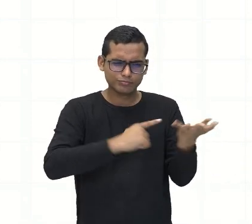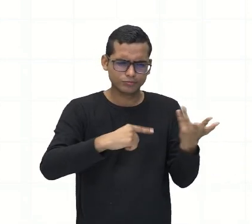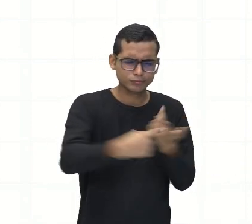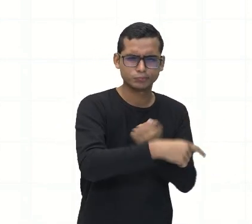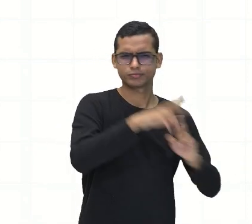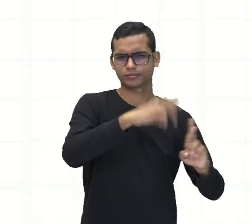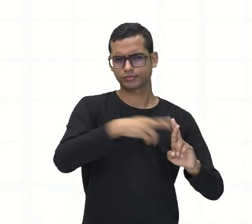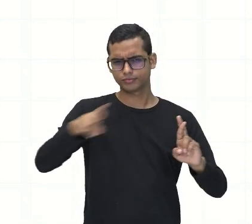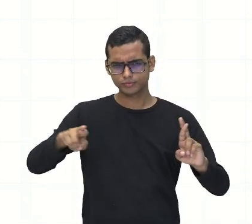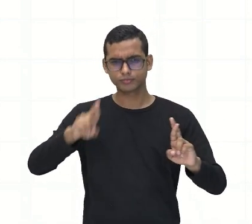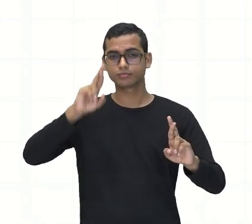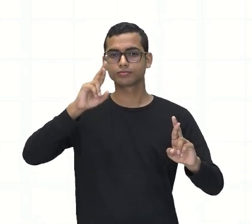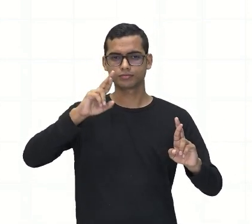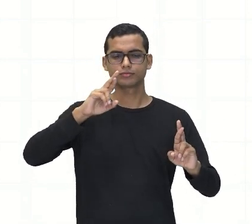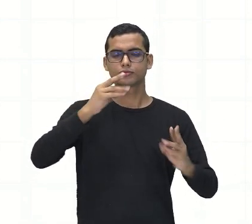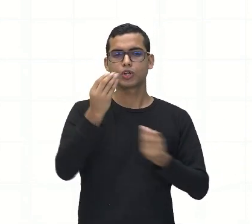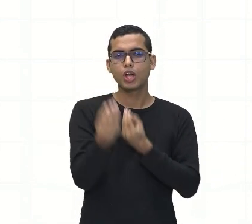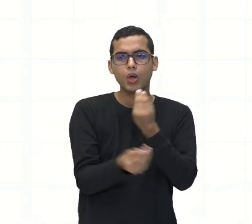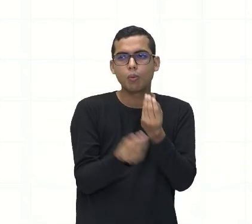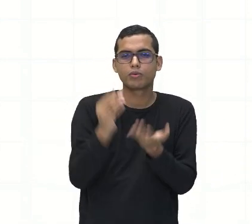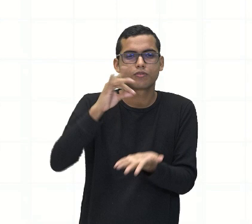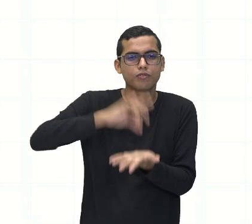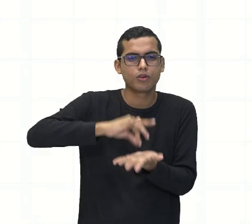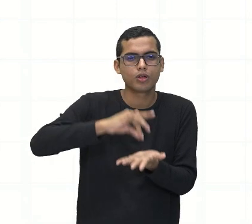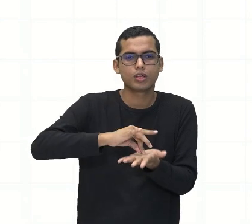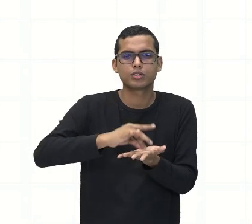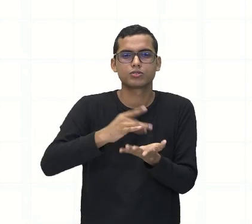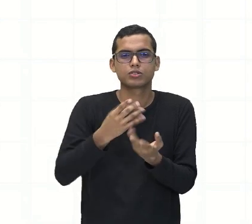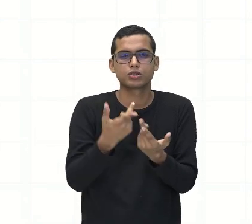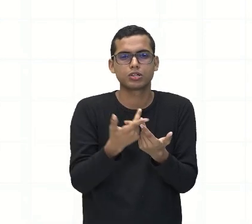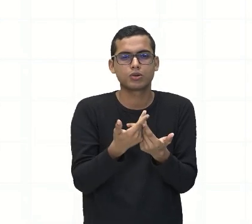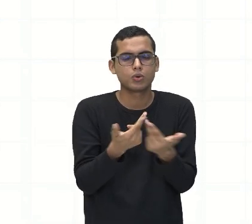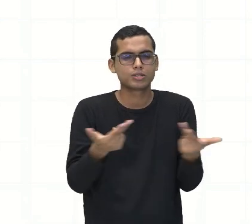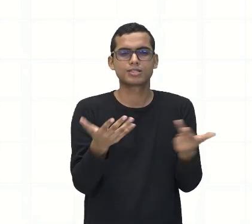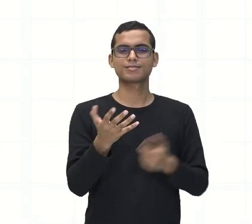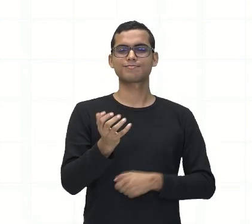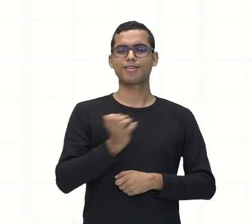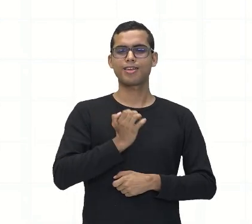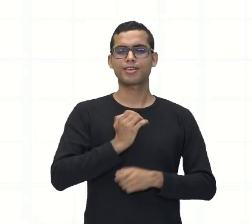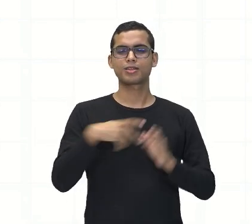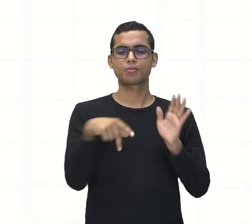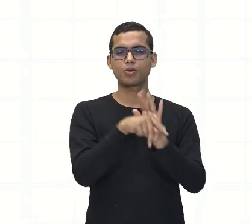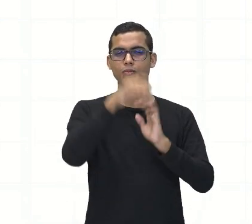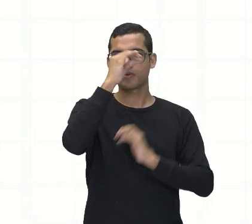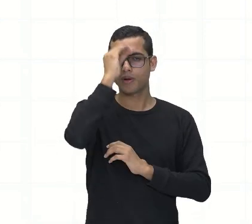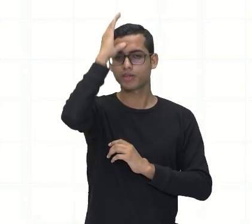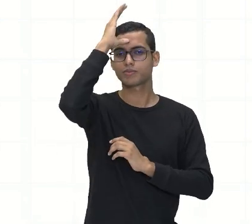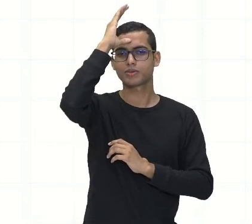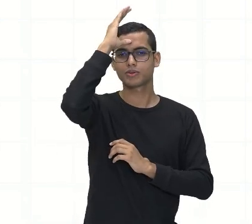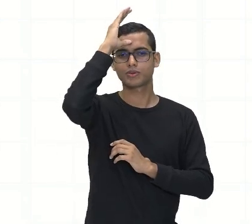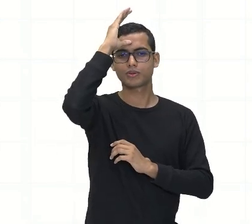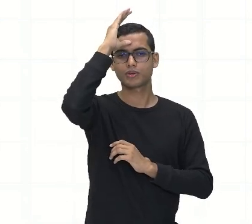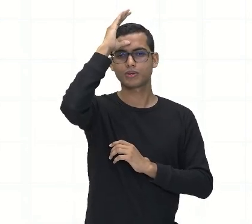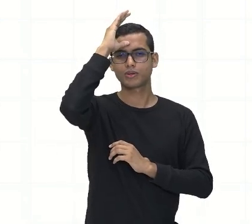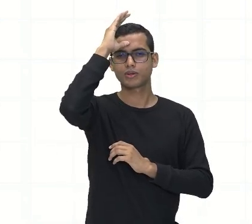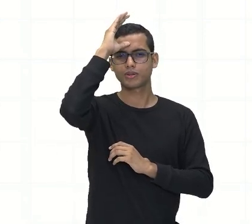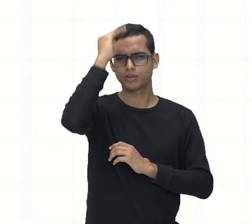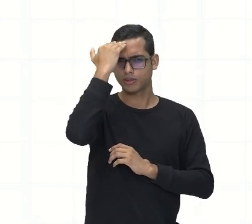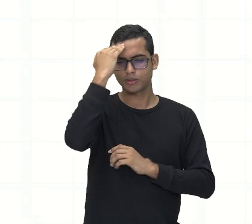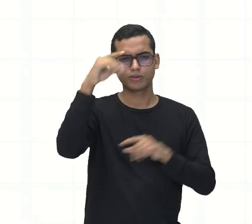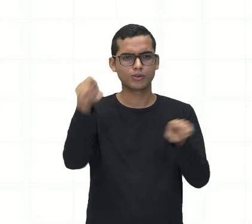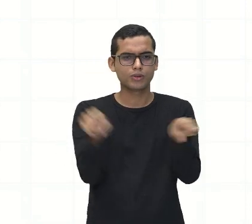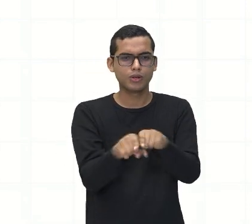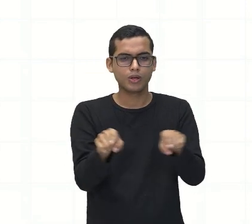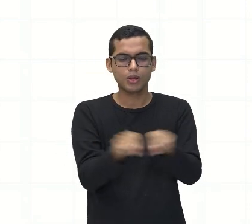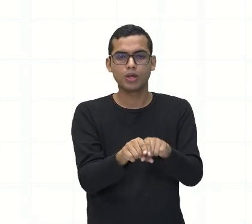eles são verdadeiros tesouros da sabedoria. Eles revelam as